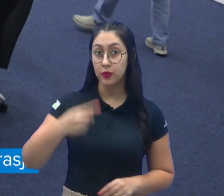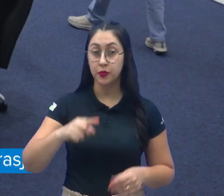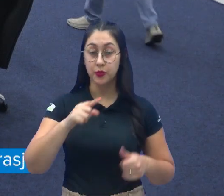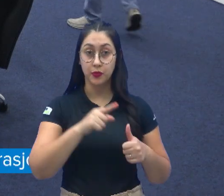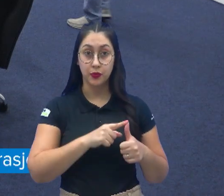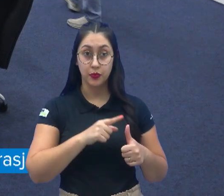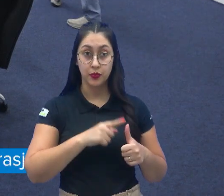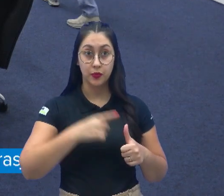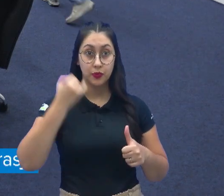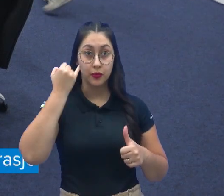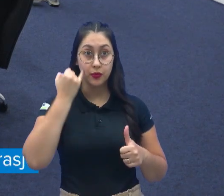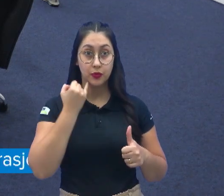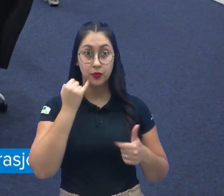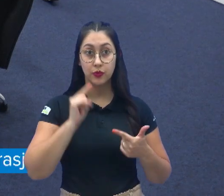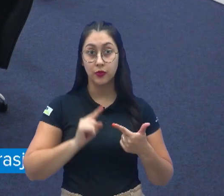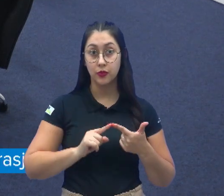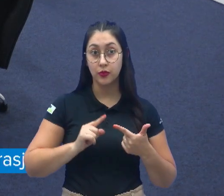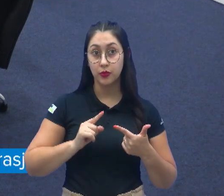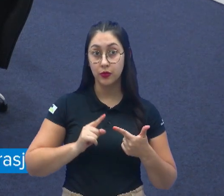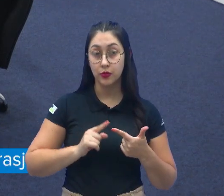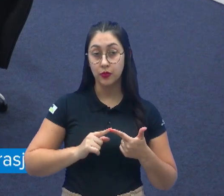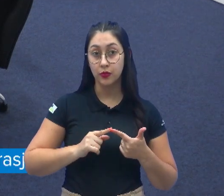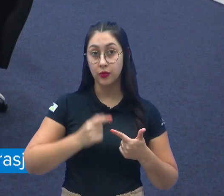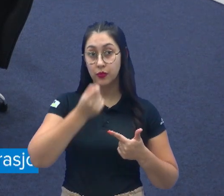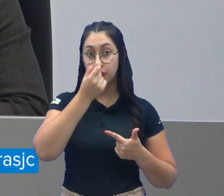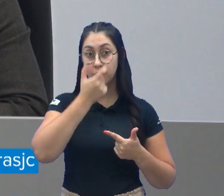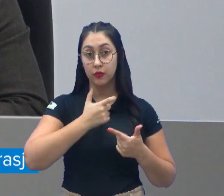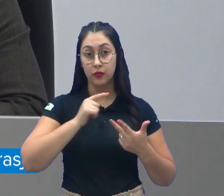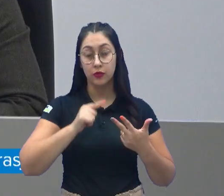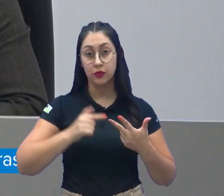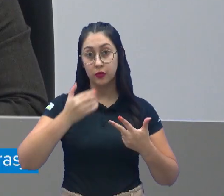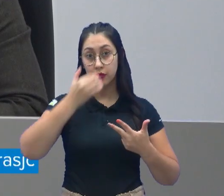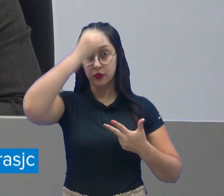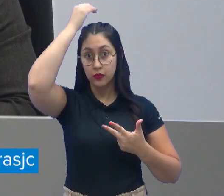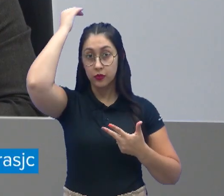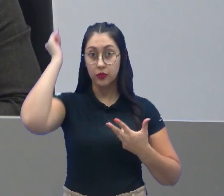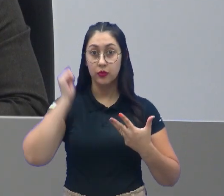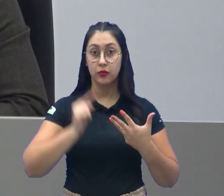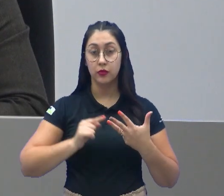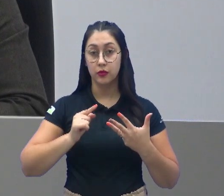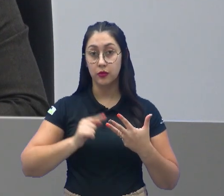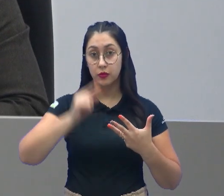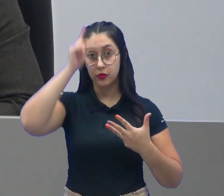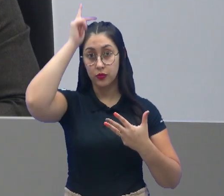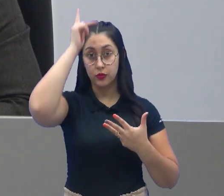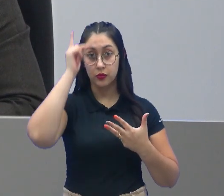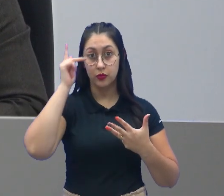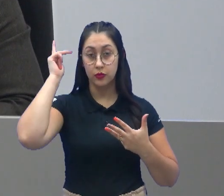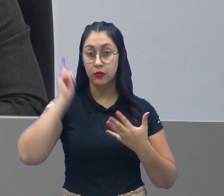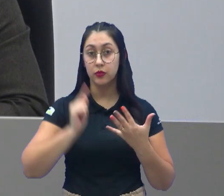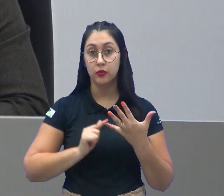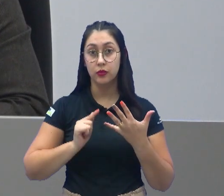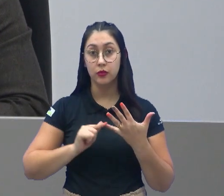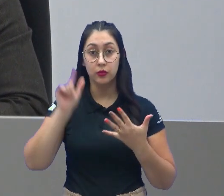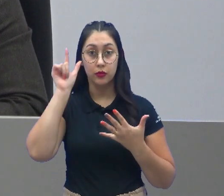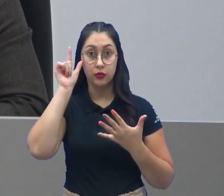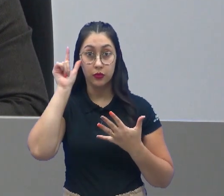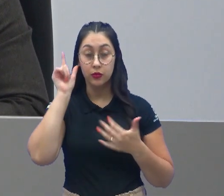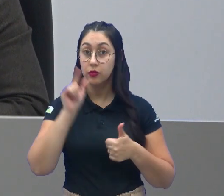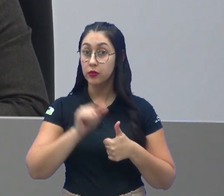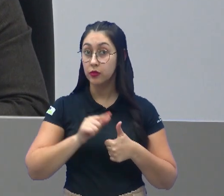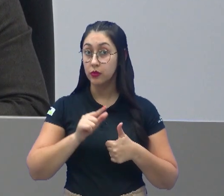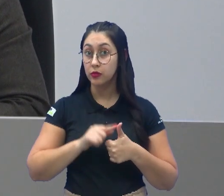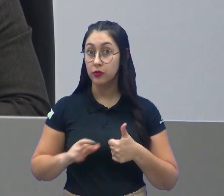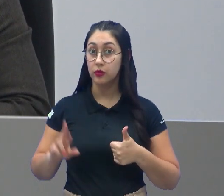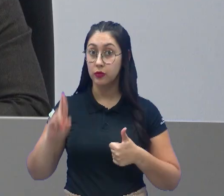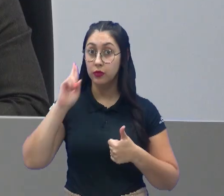Zé Luiz, Roberto do Eleven, Carlos Abranches, Fernando Petiti, Lino Bispo, Renato